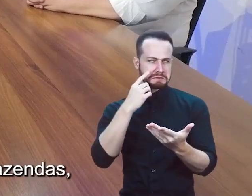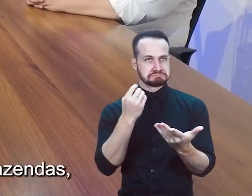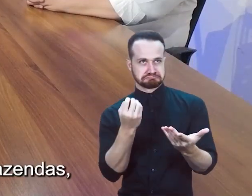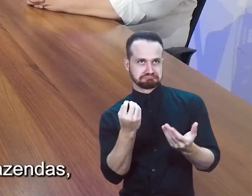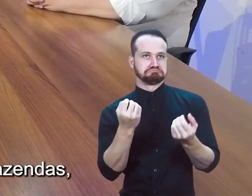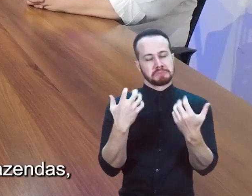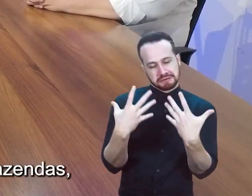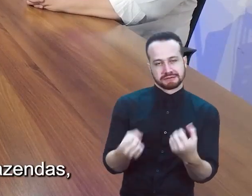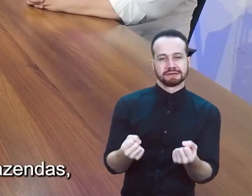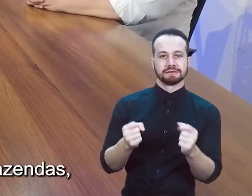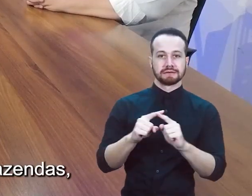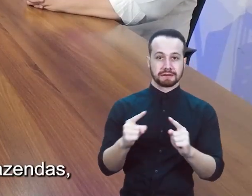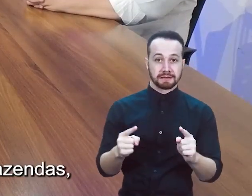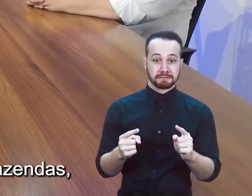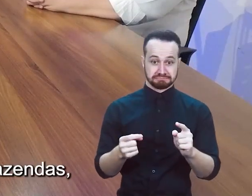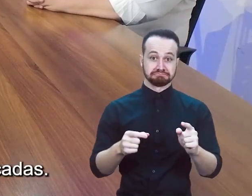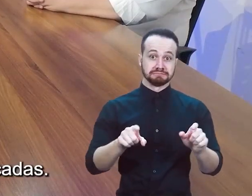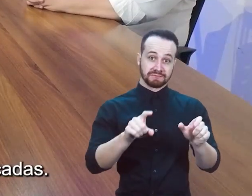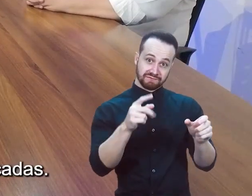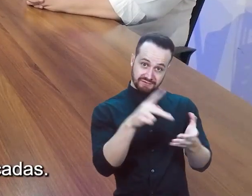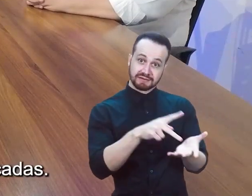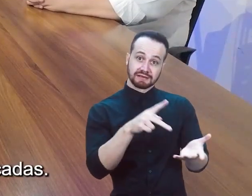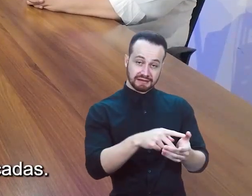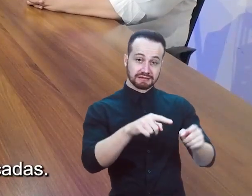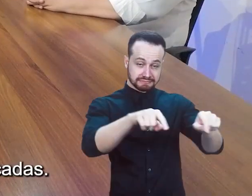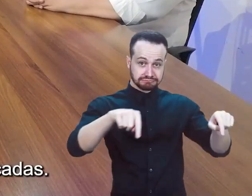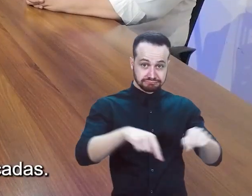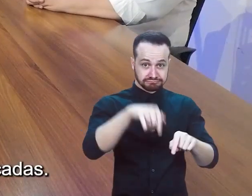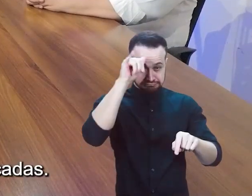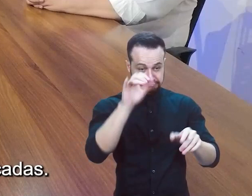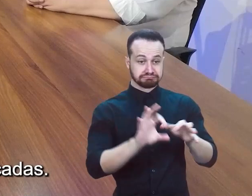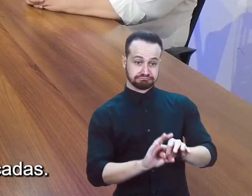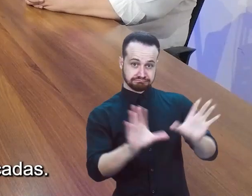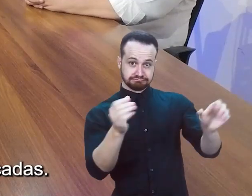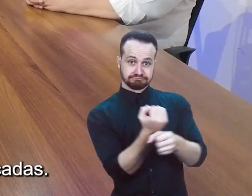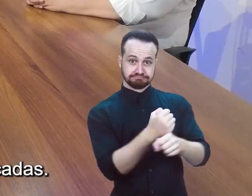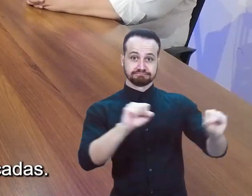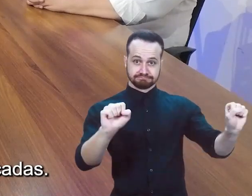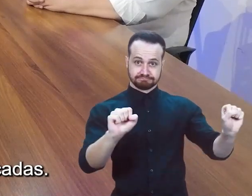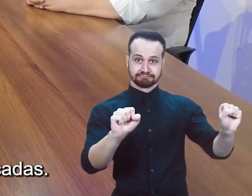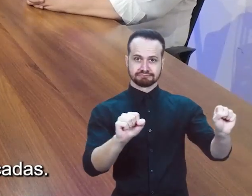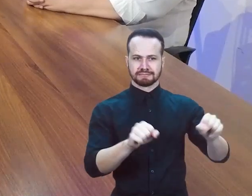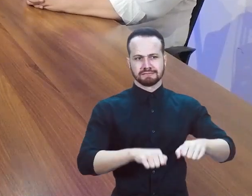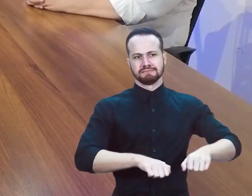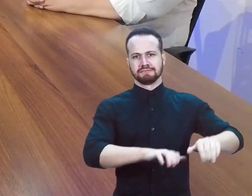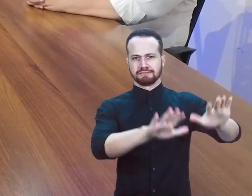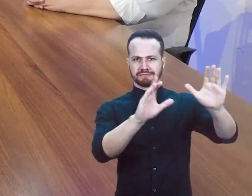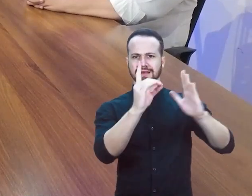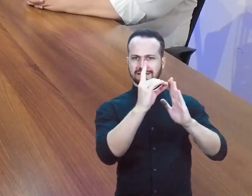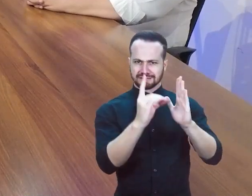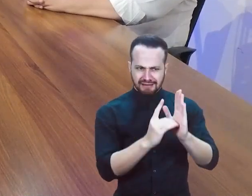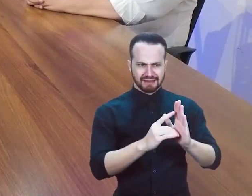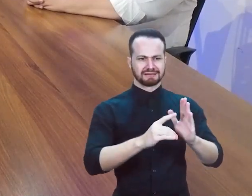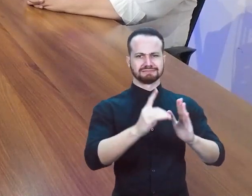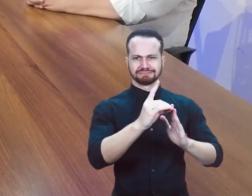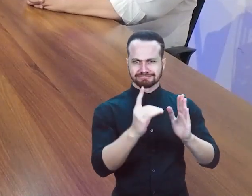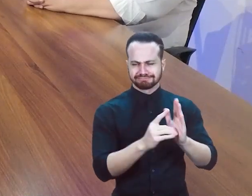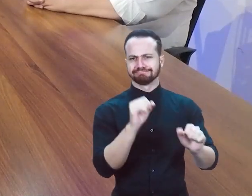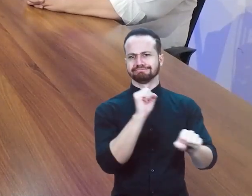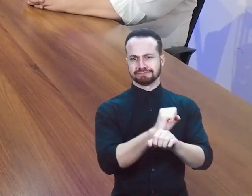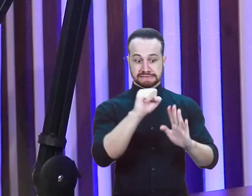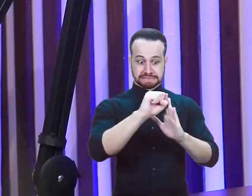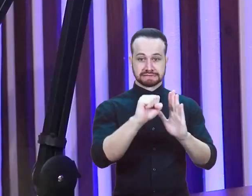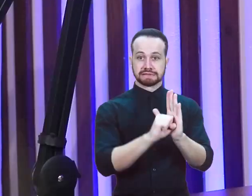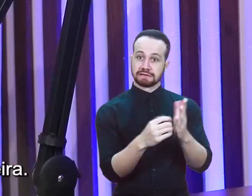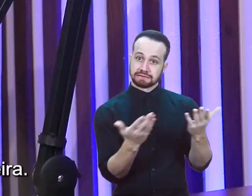bem-vindo. Sim. E eles saem dessas fazendas. Até porque era o sonho acalentado. Exatamente. Há décadas e décadas. Há séculos,